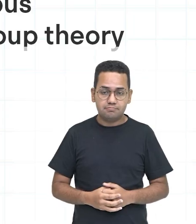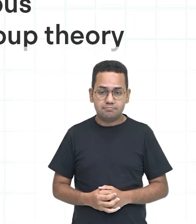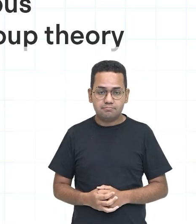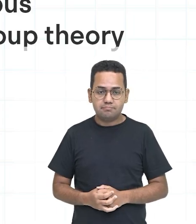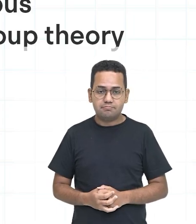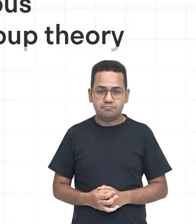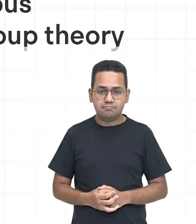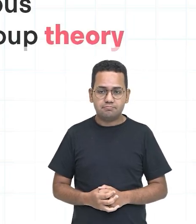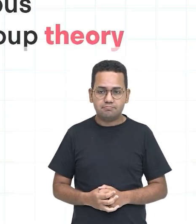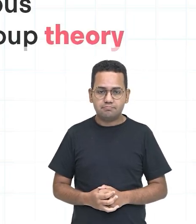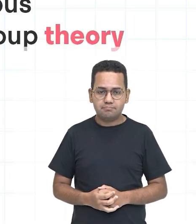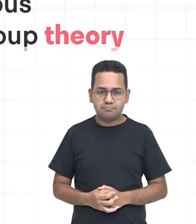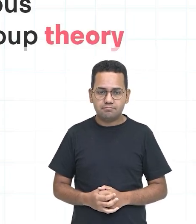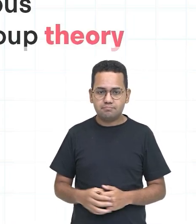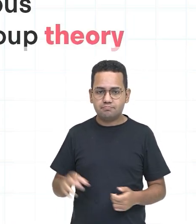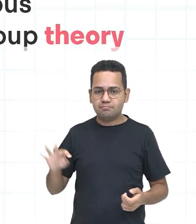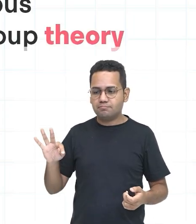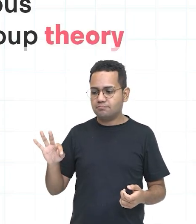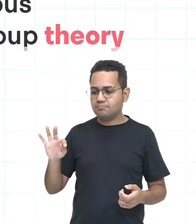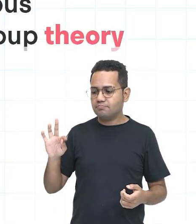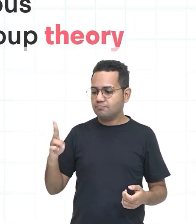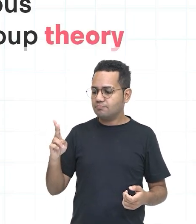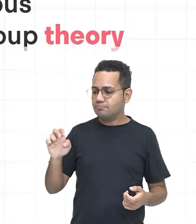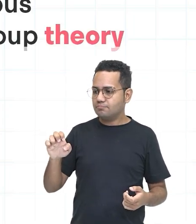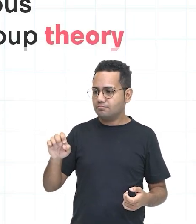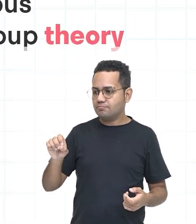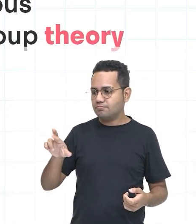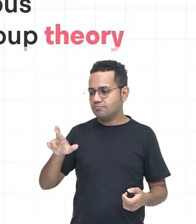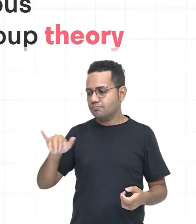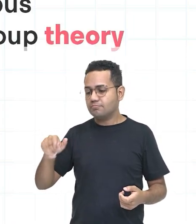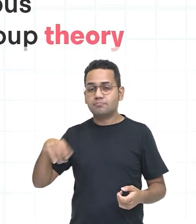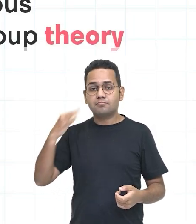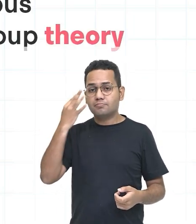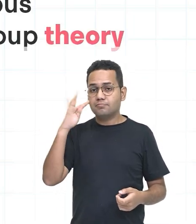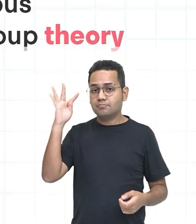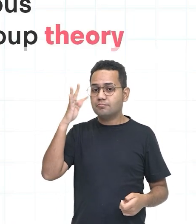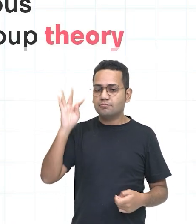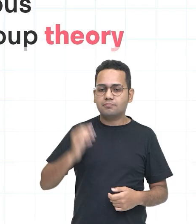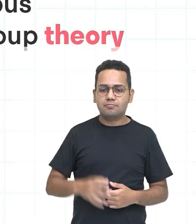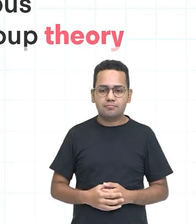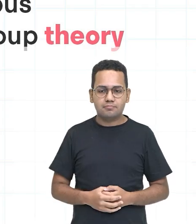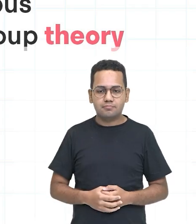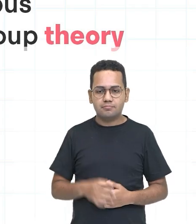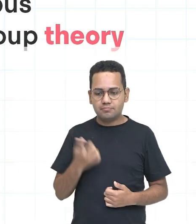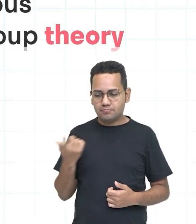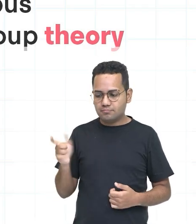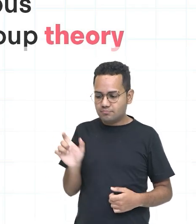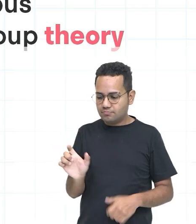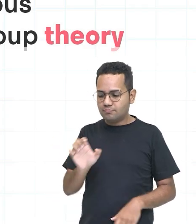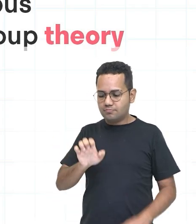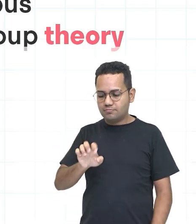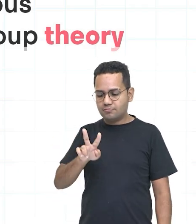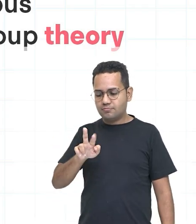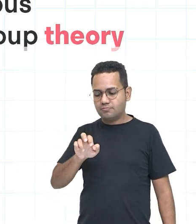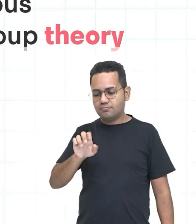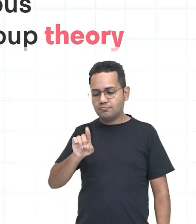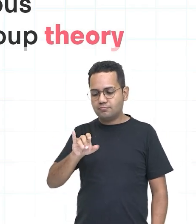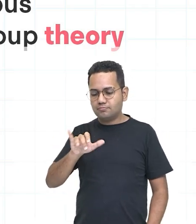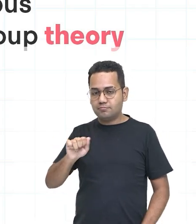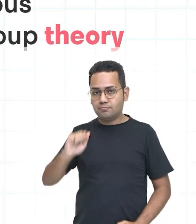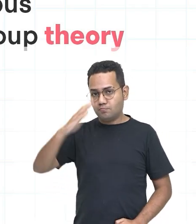portuguesa. Aí theory é a próxima, teoria. Aí depois nós temos evidence,